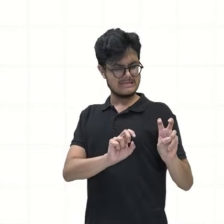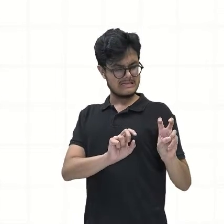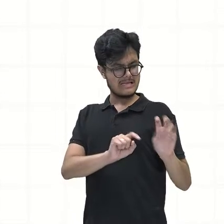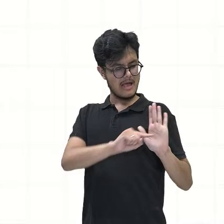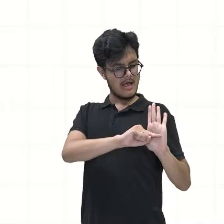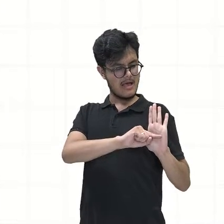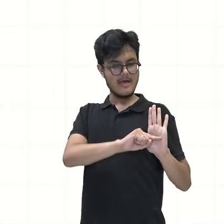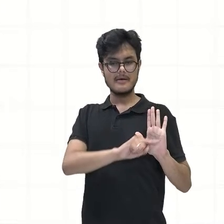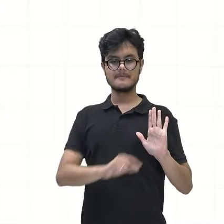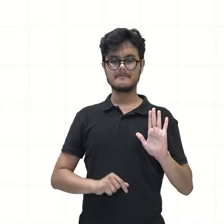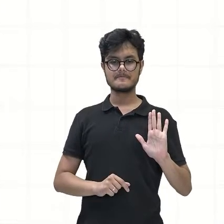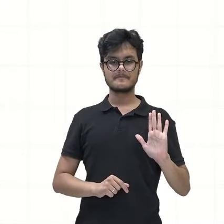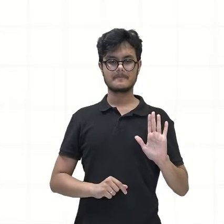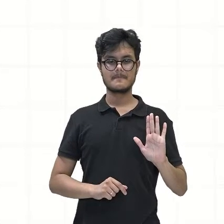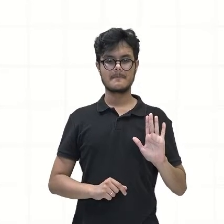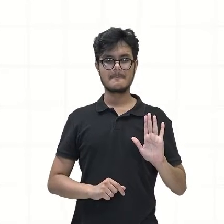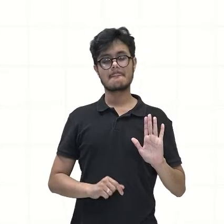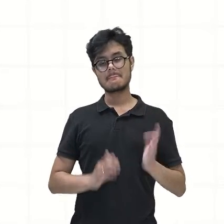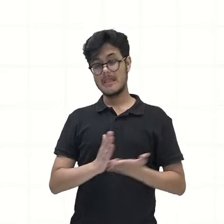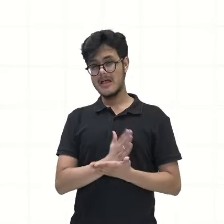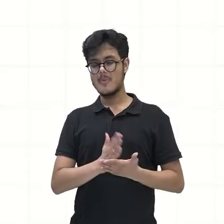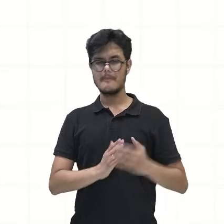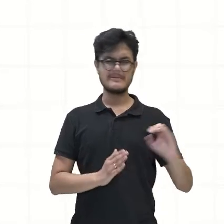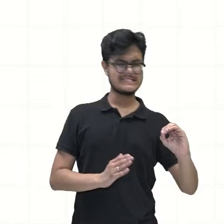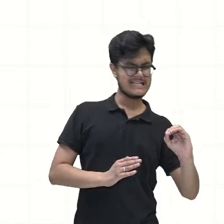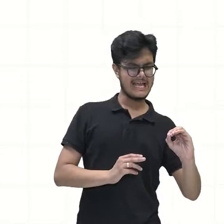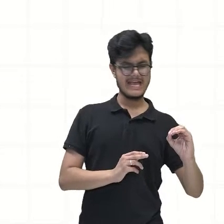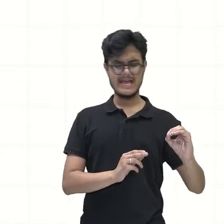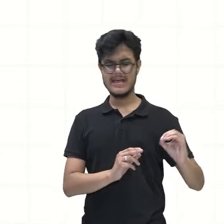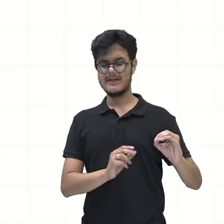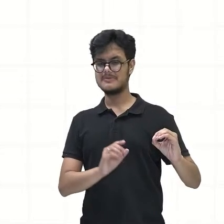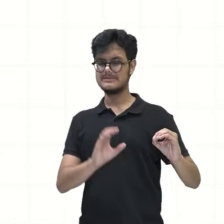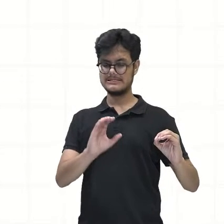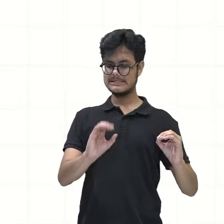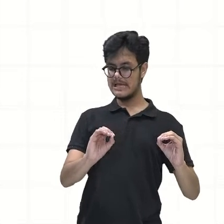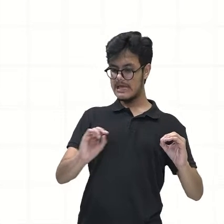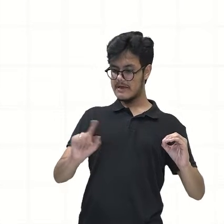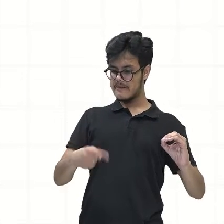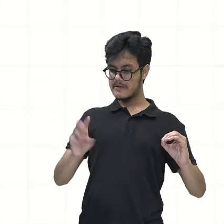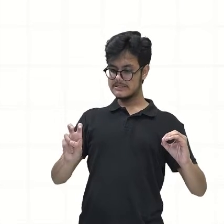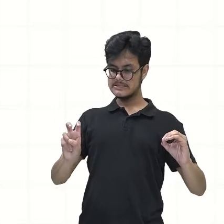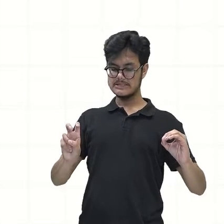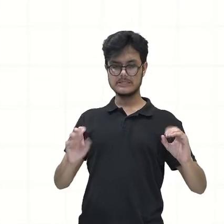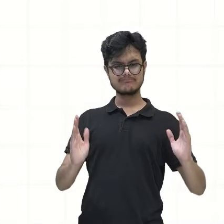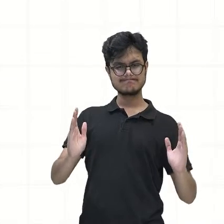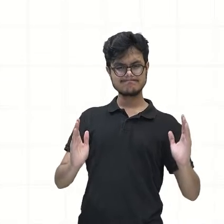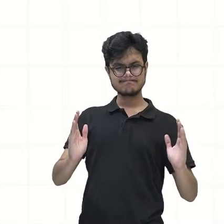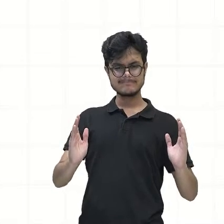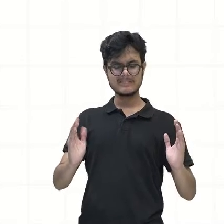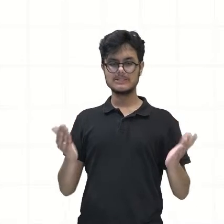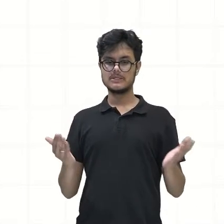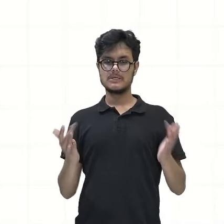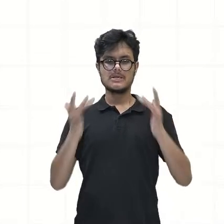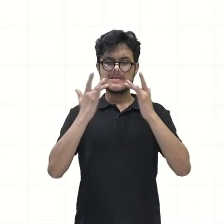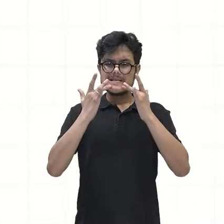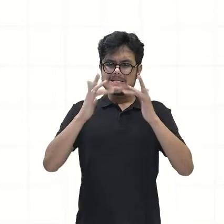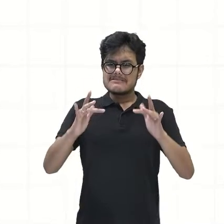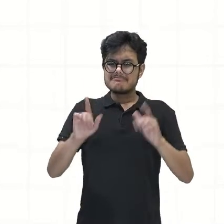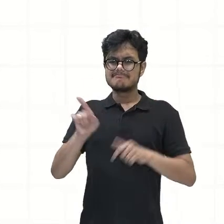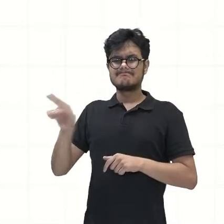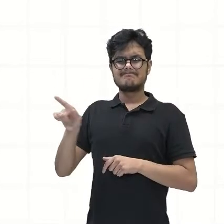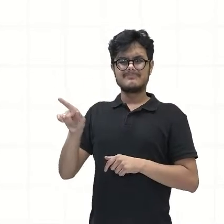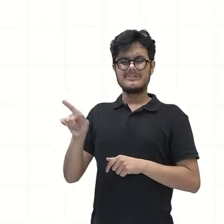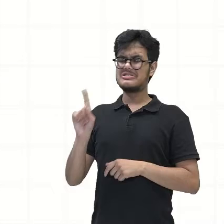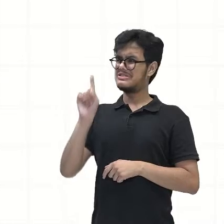com os valores acima de 0, entre 0 e 0,05%. Então, esse gráfico aqui é um gráfico que